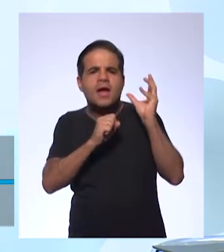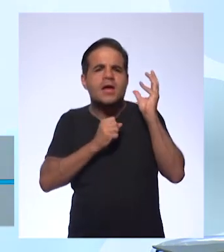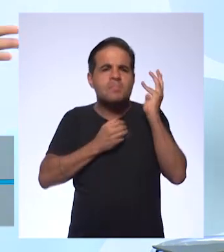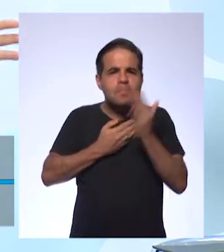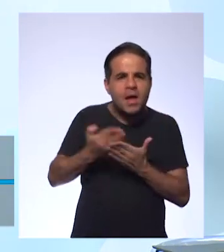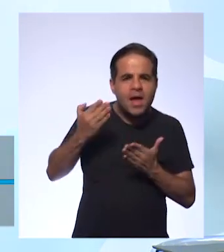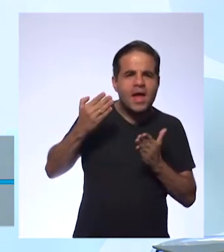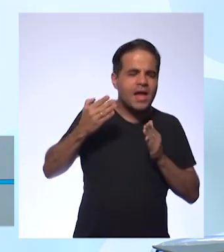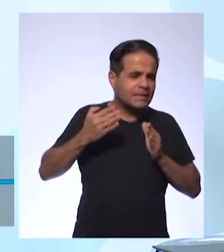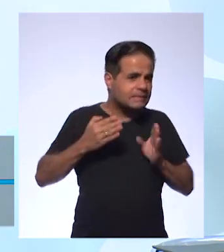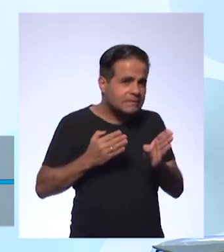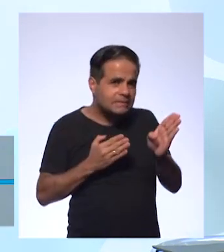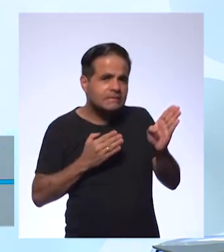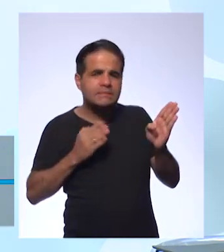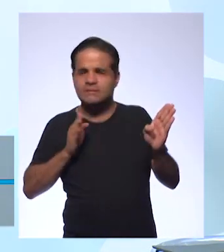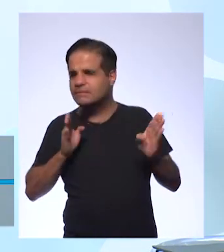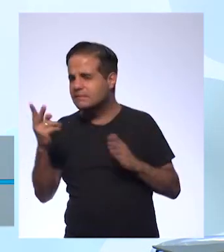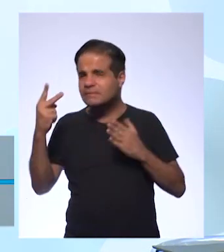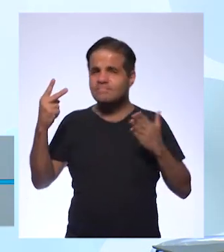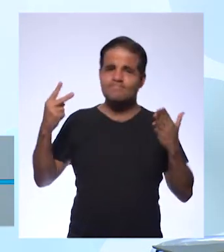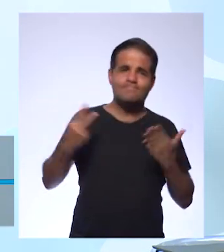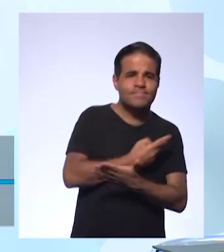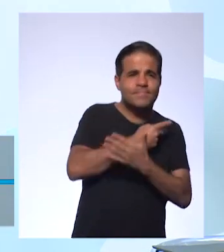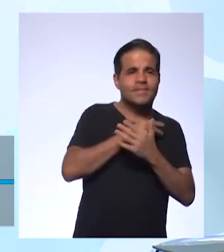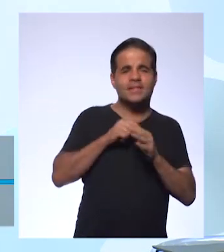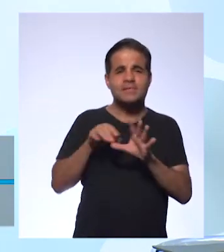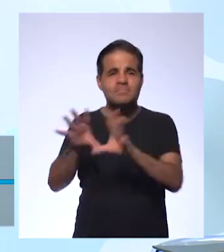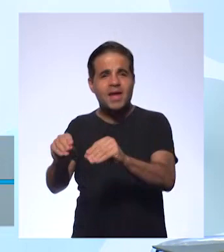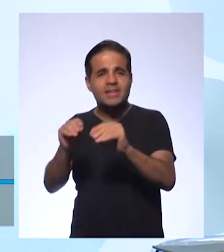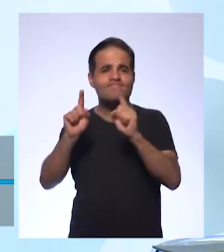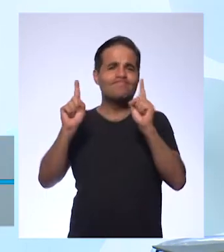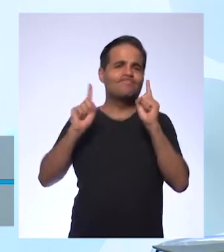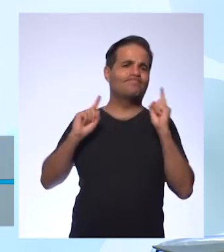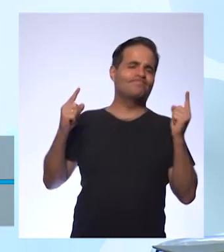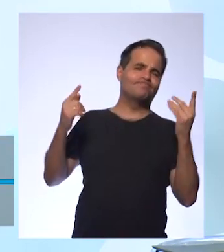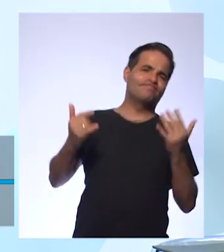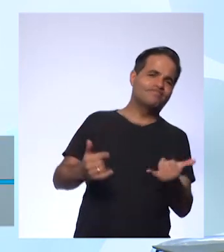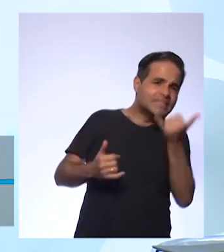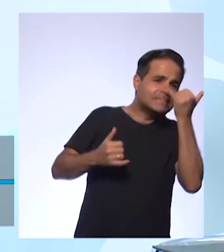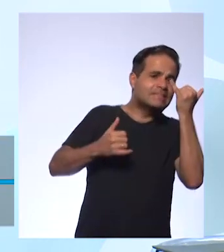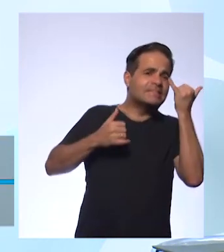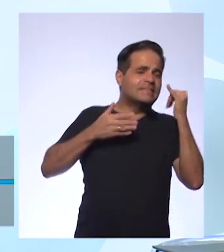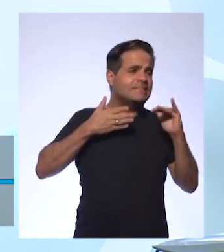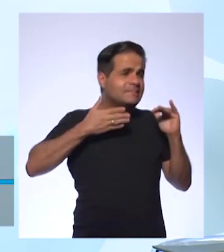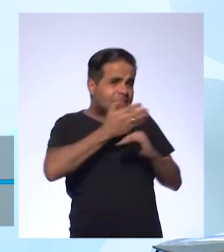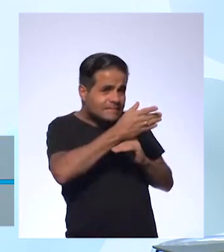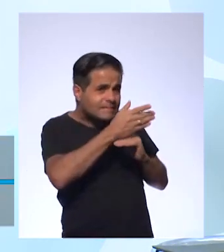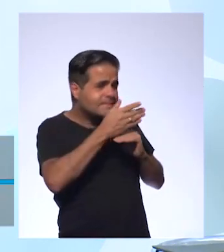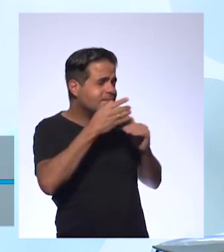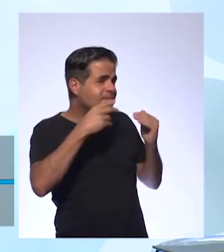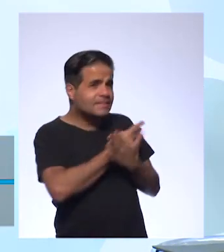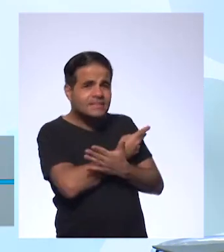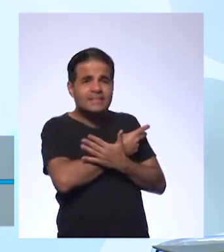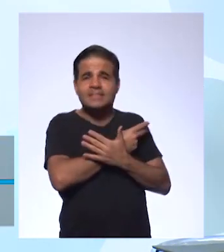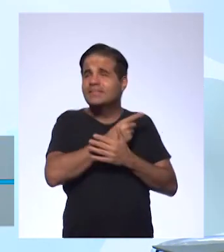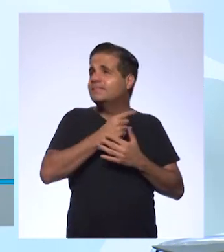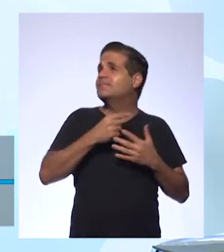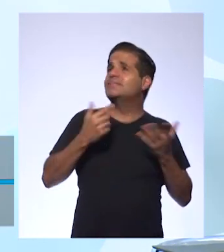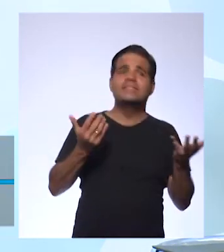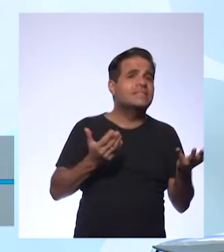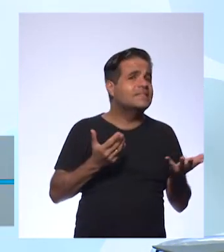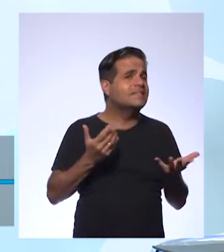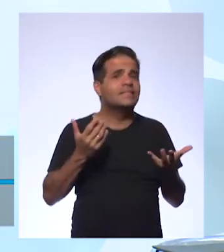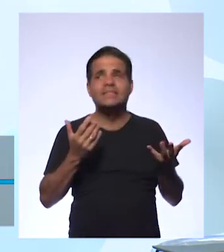entra num caminho errado, ou você aciona um poder que não deveria, ou você entra num lugar que não era, ou você não sabe muito bem